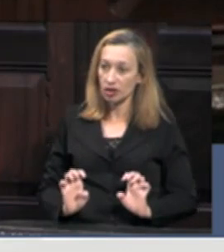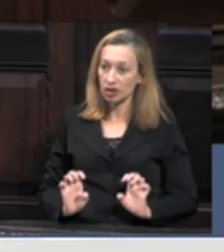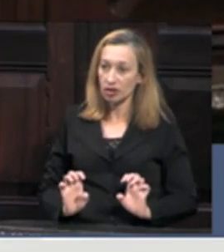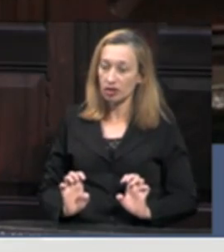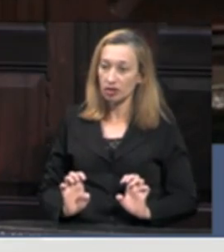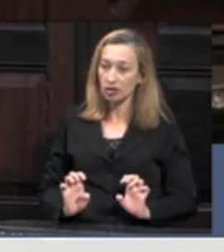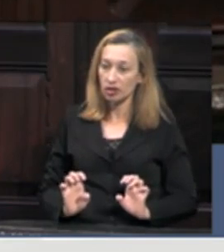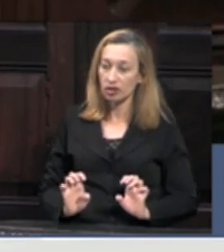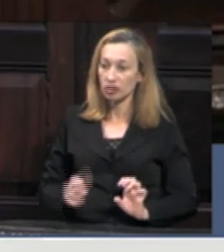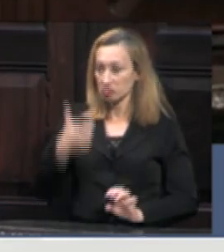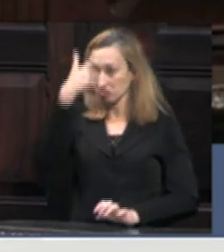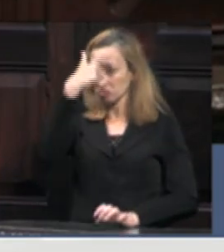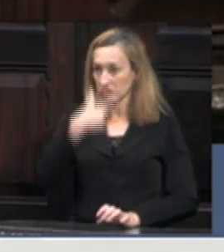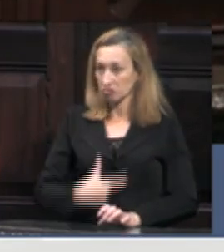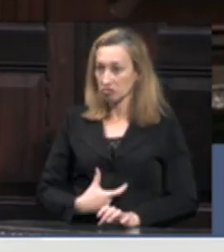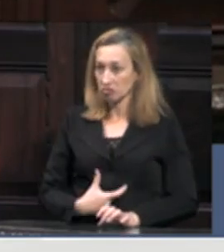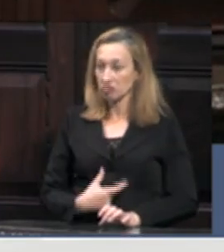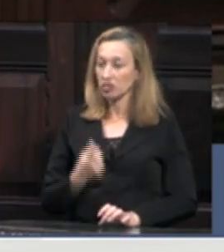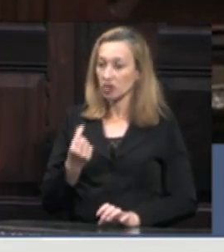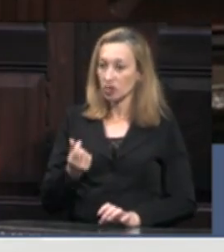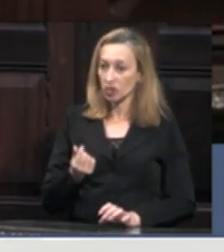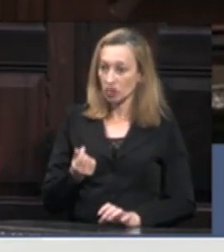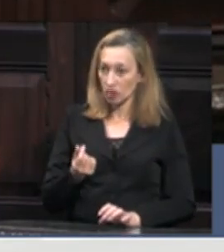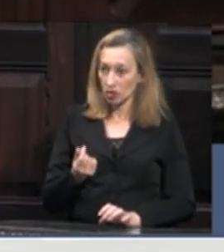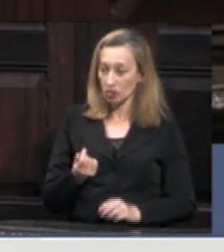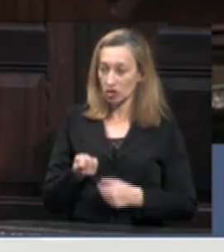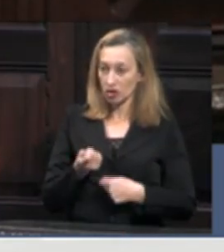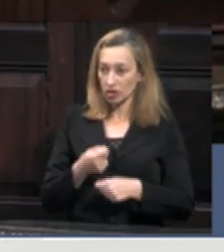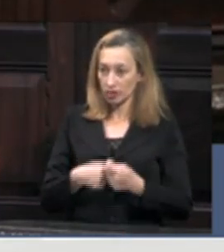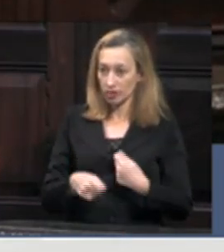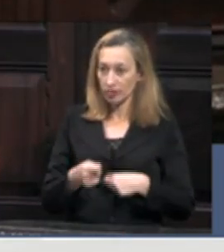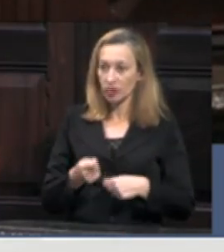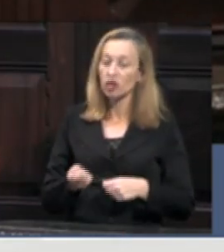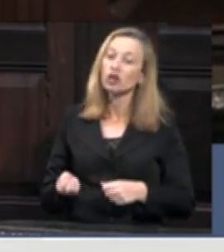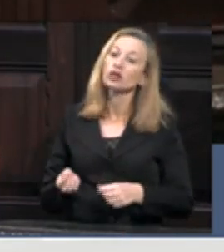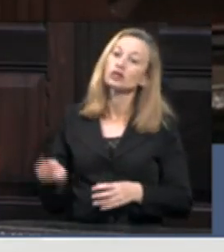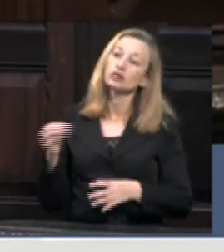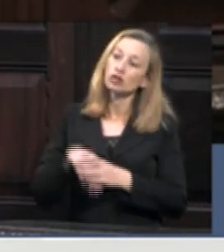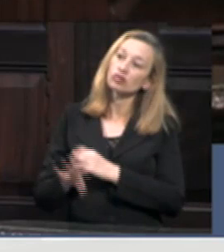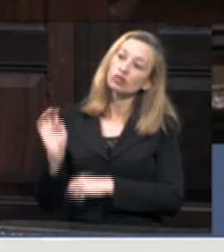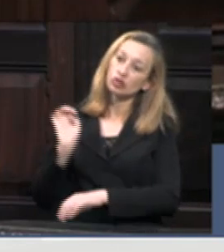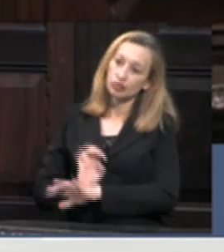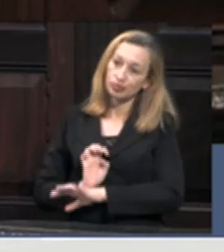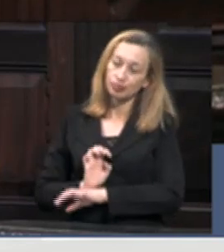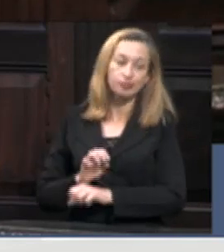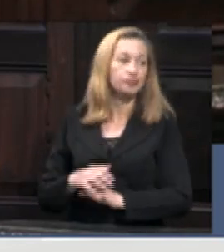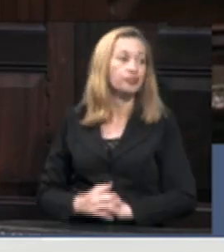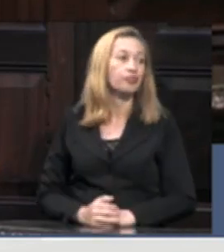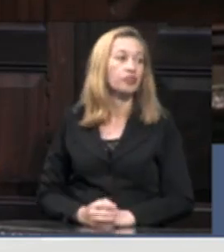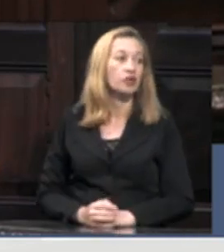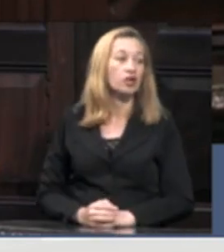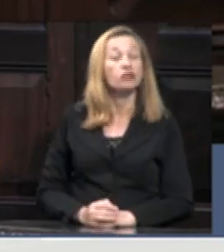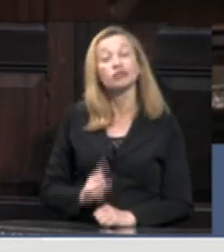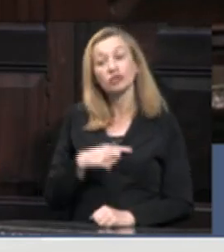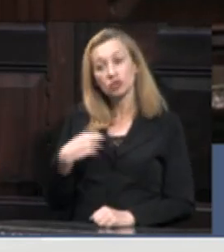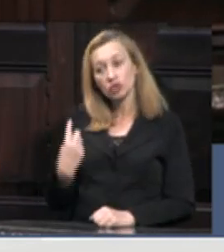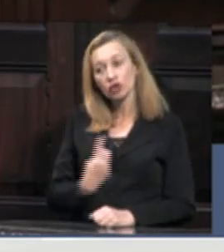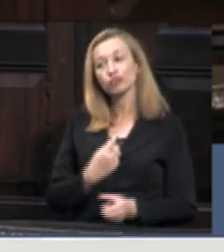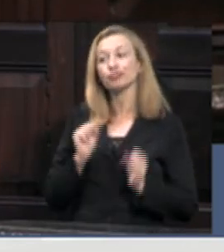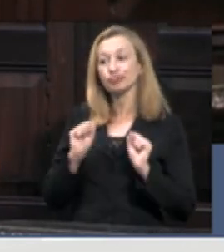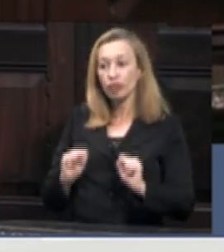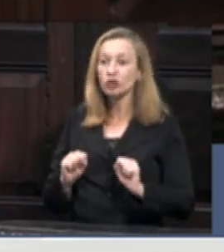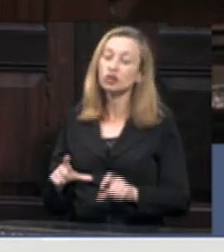econômica, financeira e de gestão do nosso Estado, que nós possamos